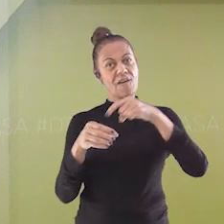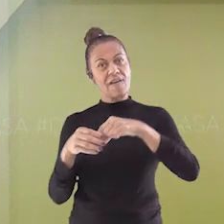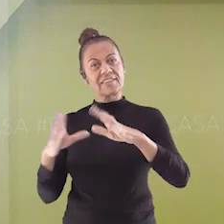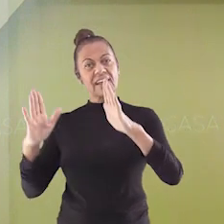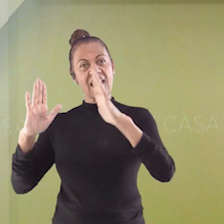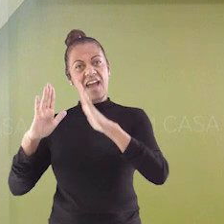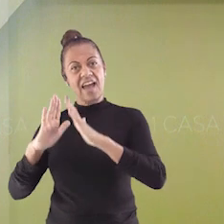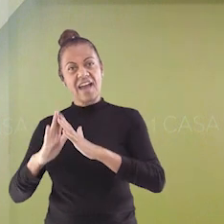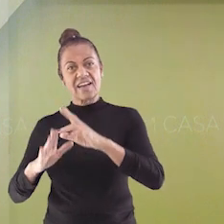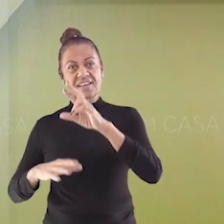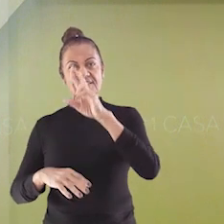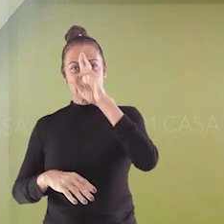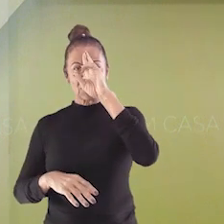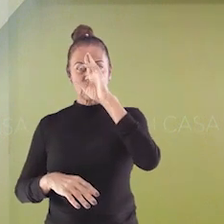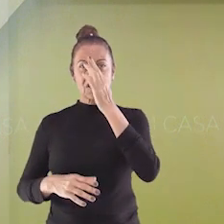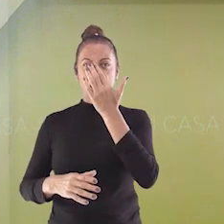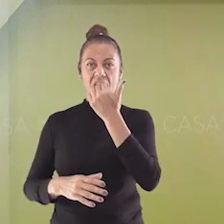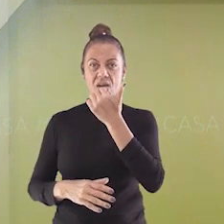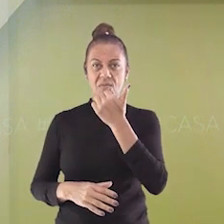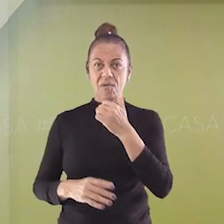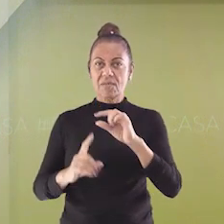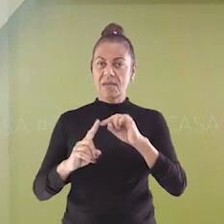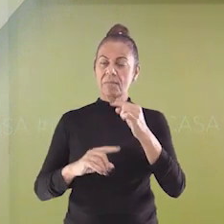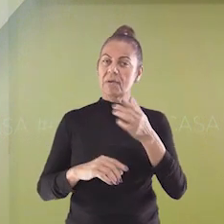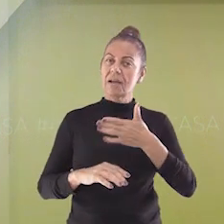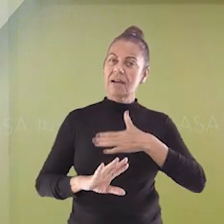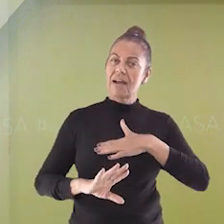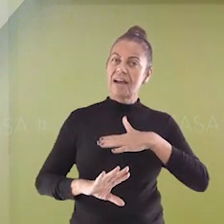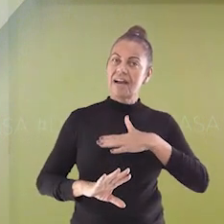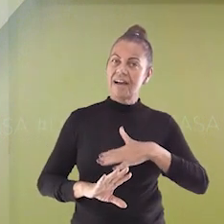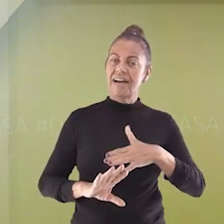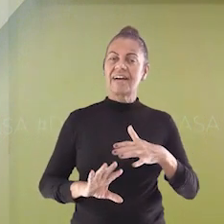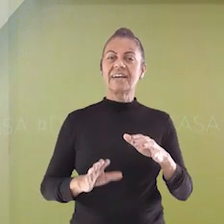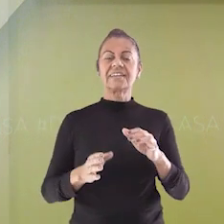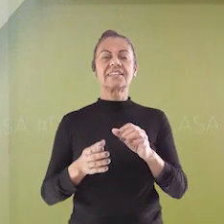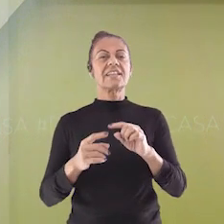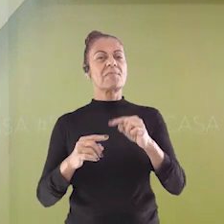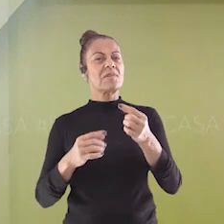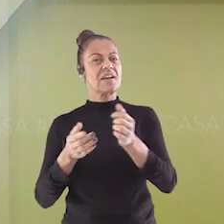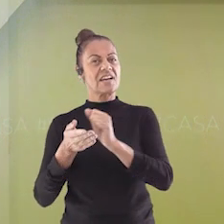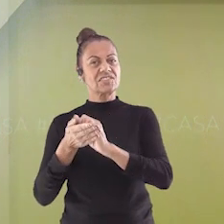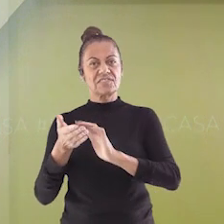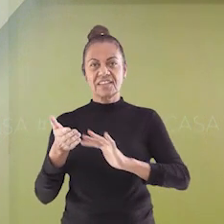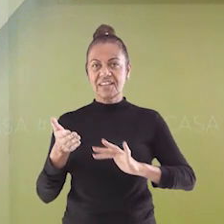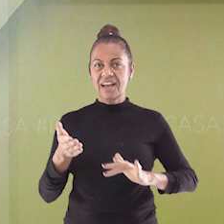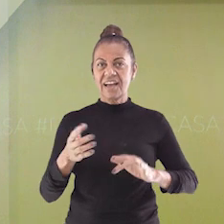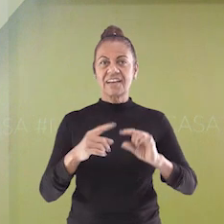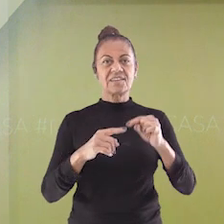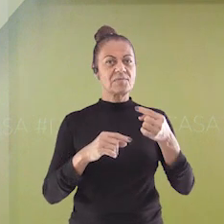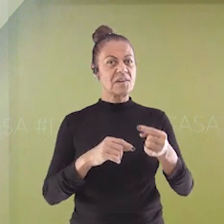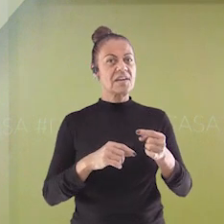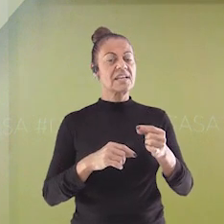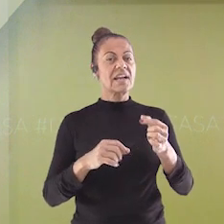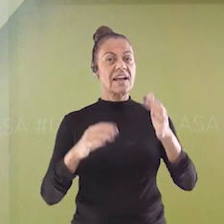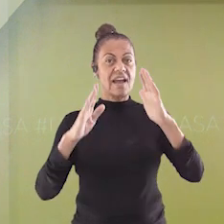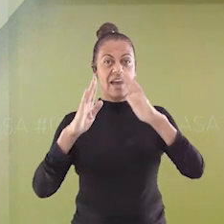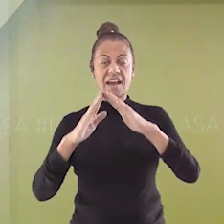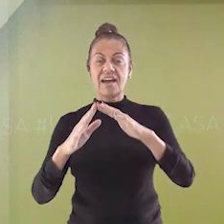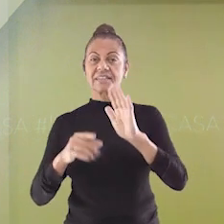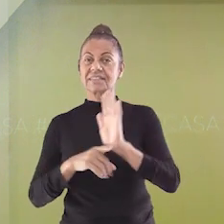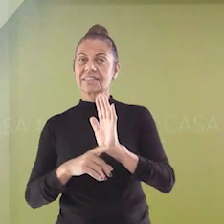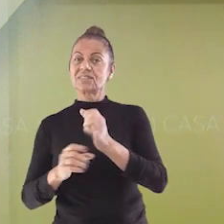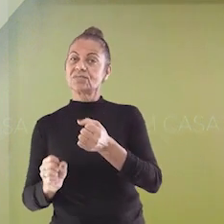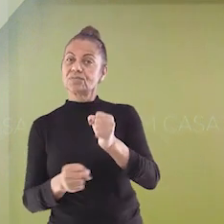para depois fazer seus deveres de casa e ajudar seus pais ou responsáveis. E nos finais de semana as pessoas